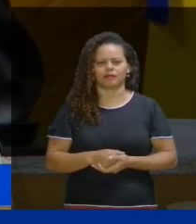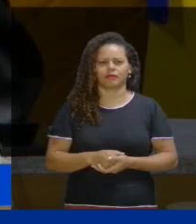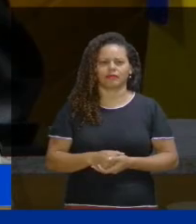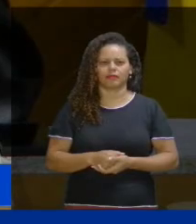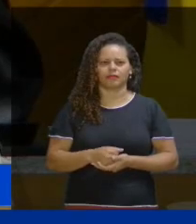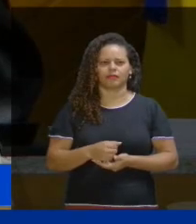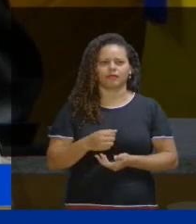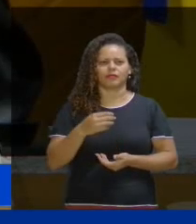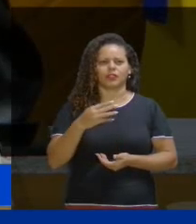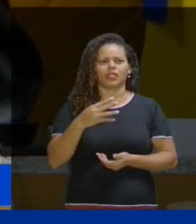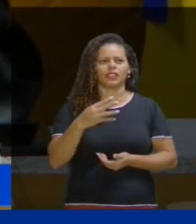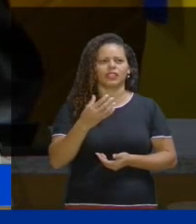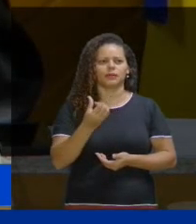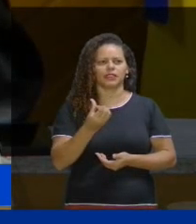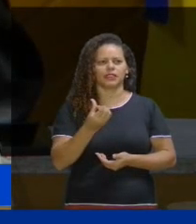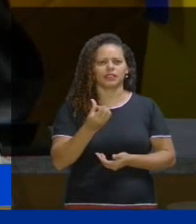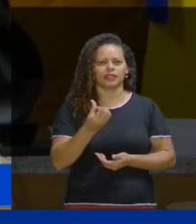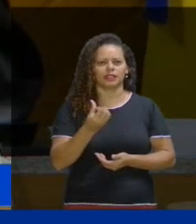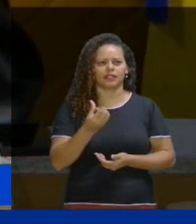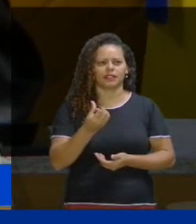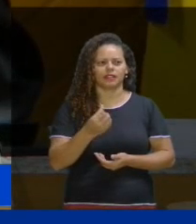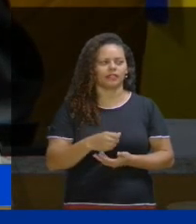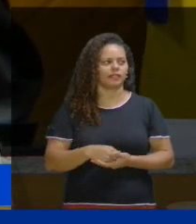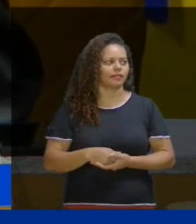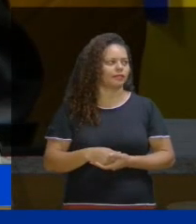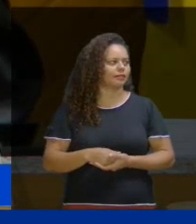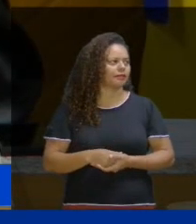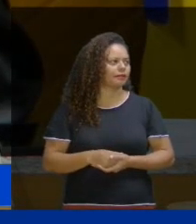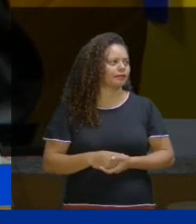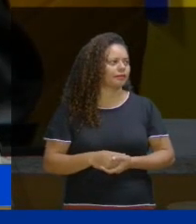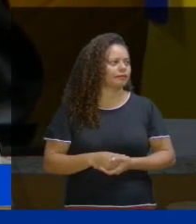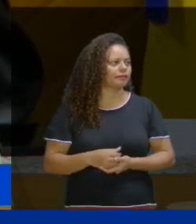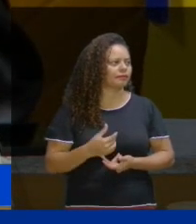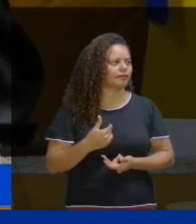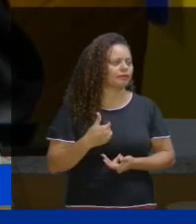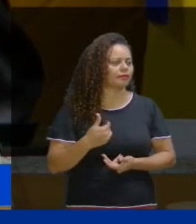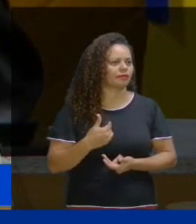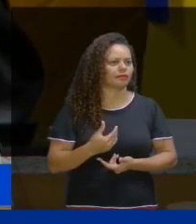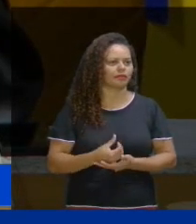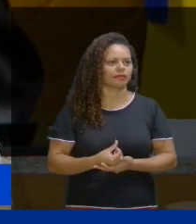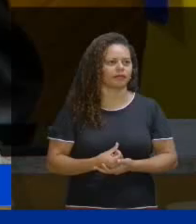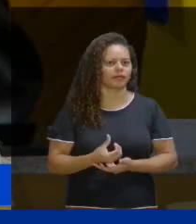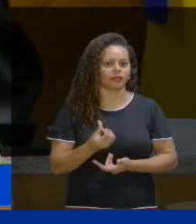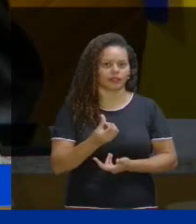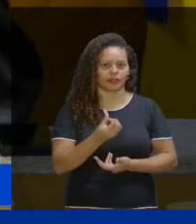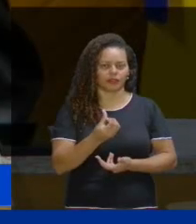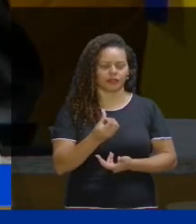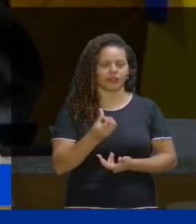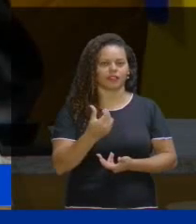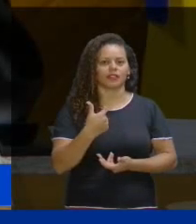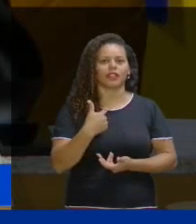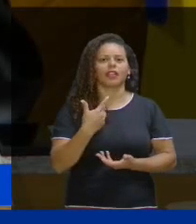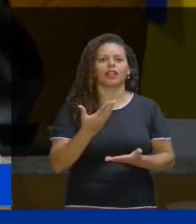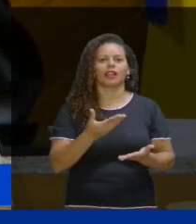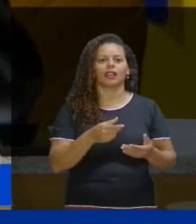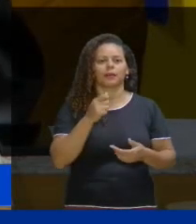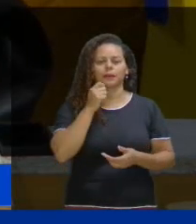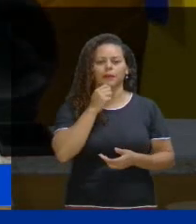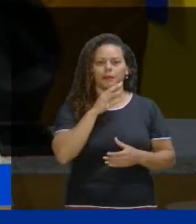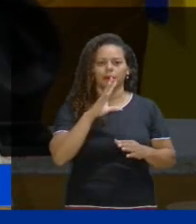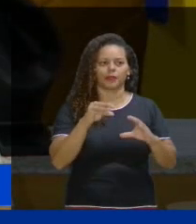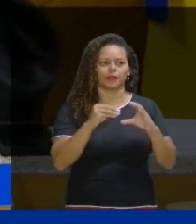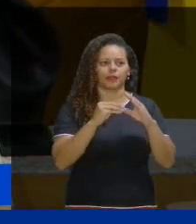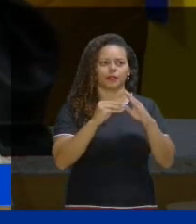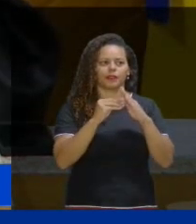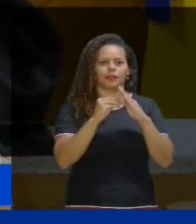exercício do Tribunal sessão Regional Eleitoral do Amapá. judiciária ordinária do Tribunal Regional Eleitoral do Amapá, a ser realizada